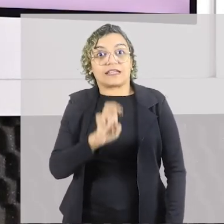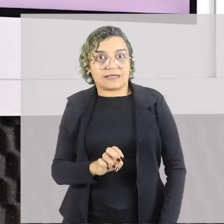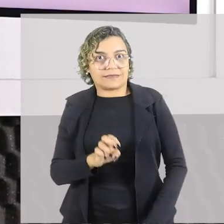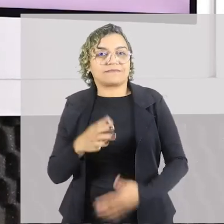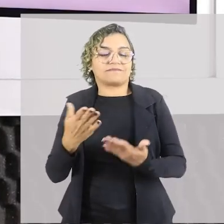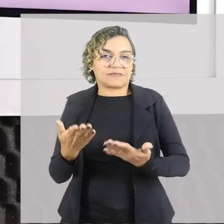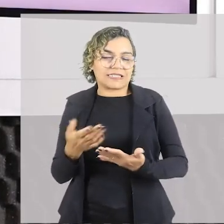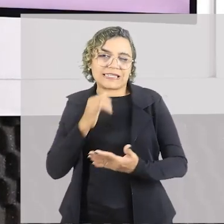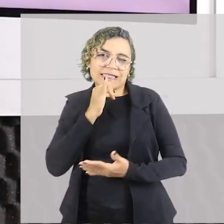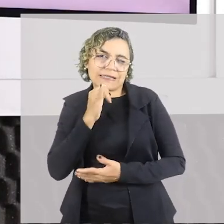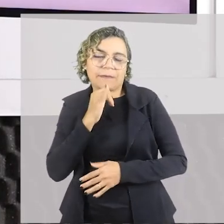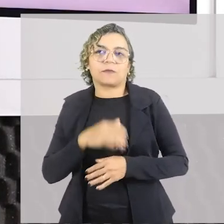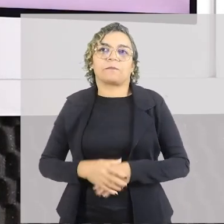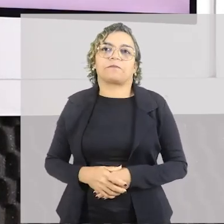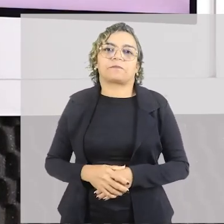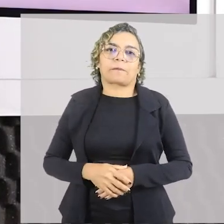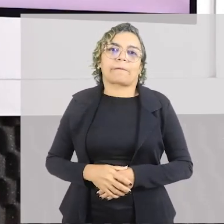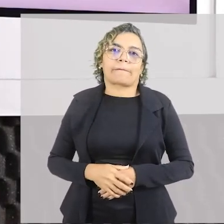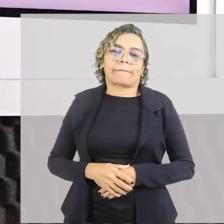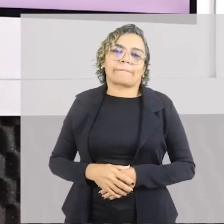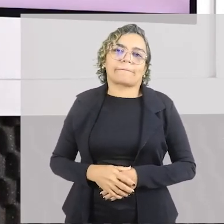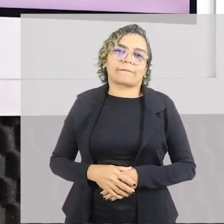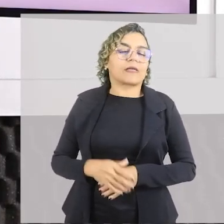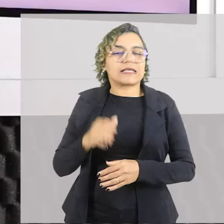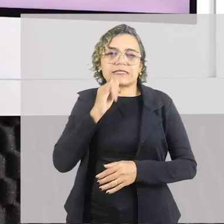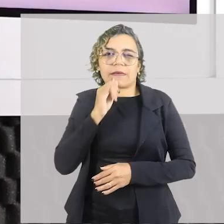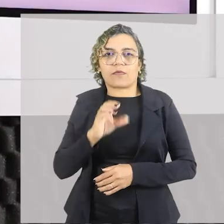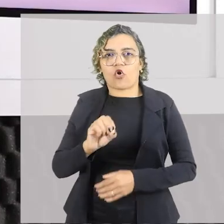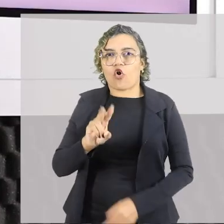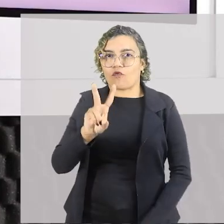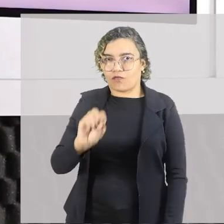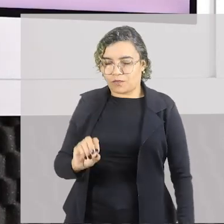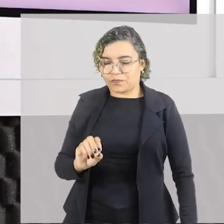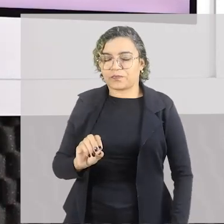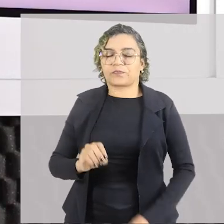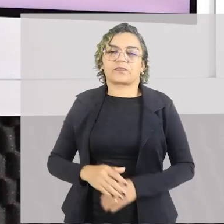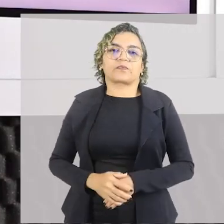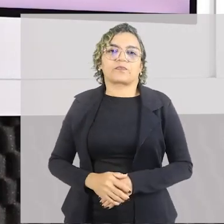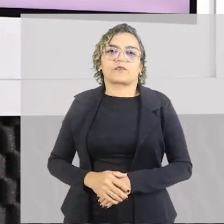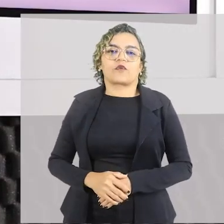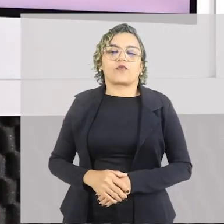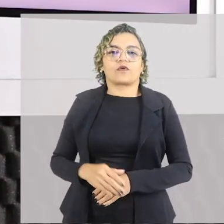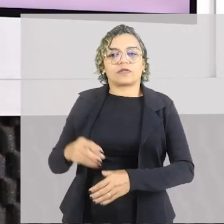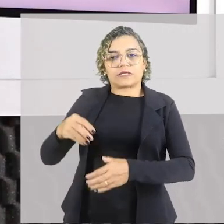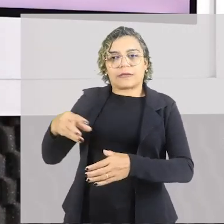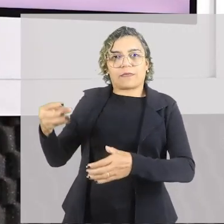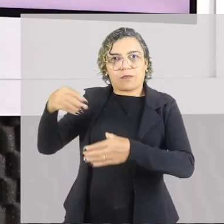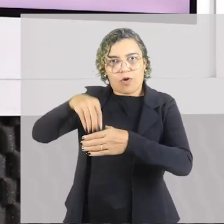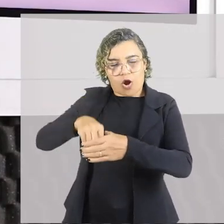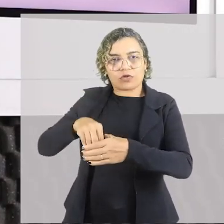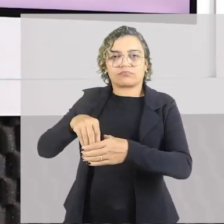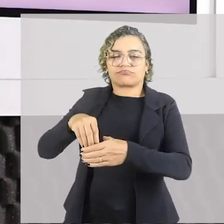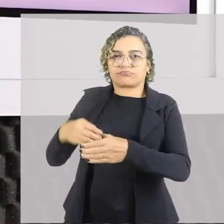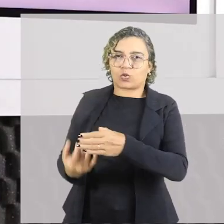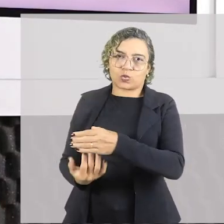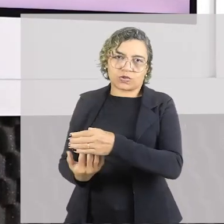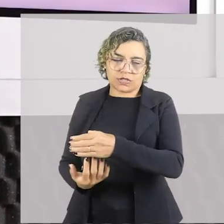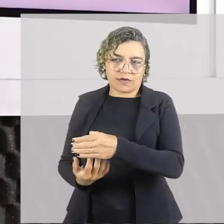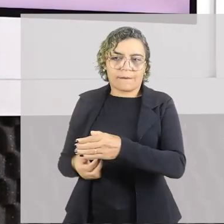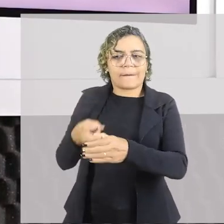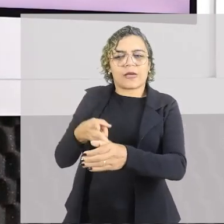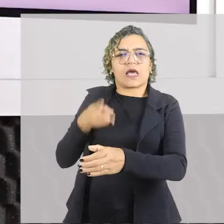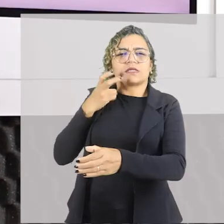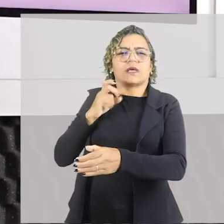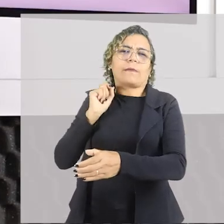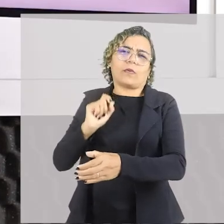para ferver, para esquentar, cozinhar um ovo, o que tu percebe? Você percebe que